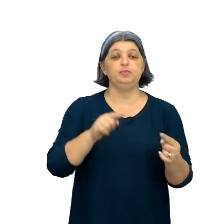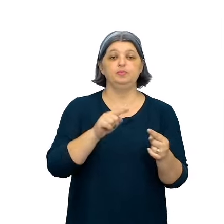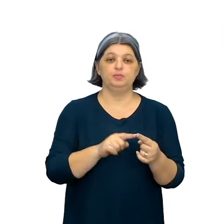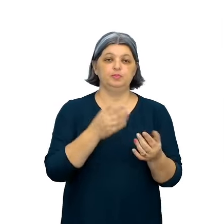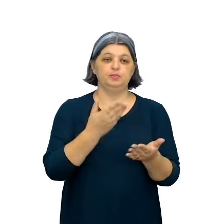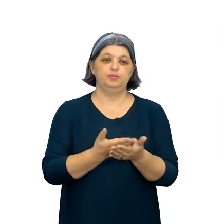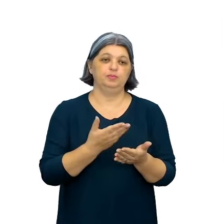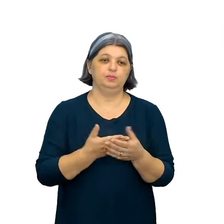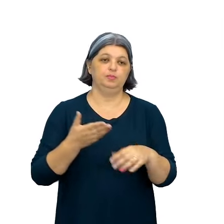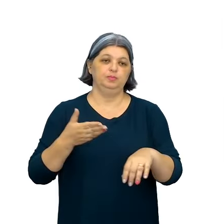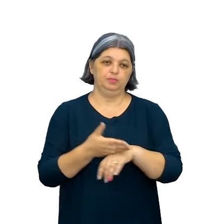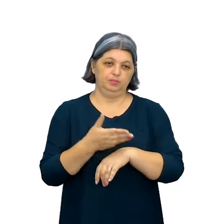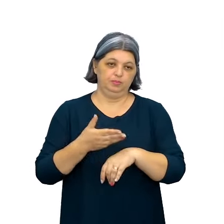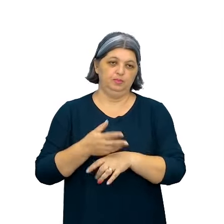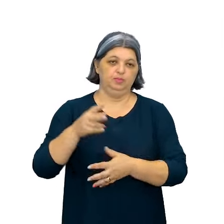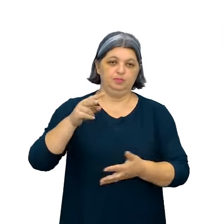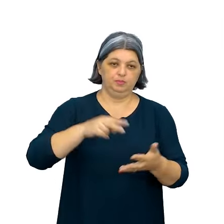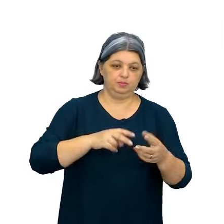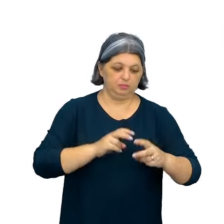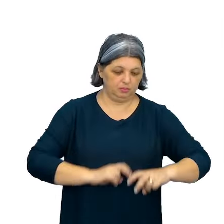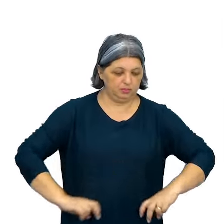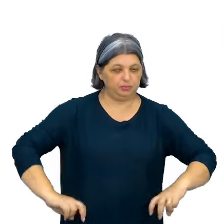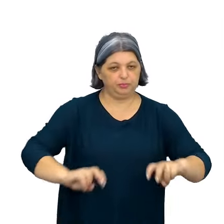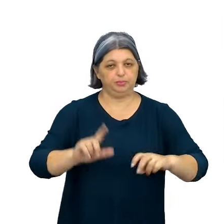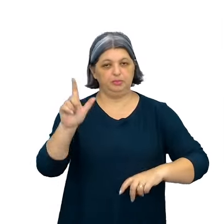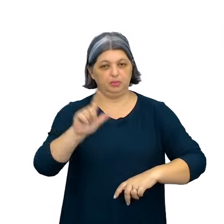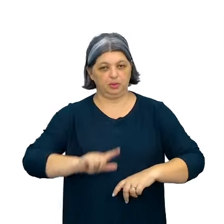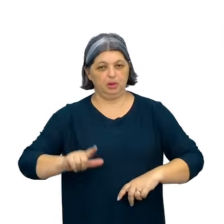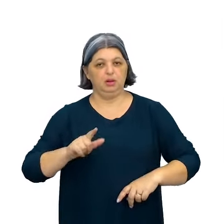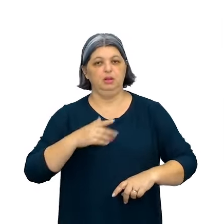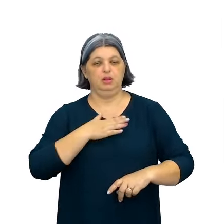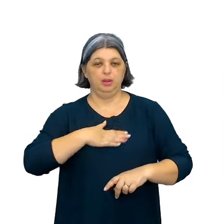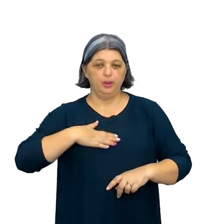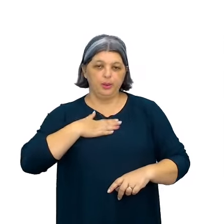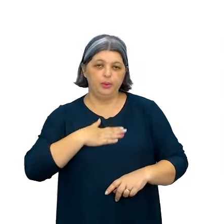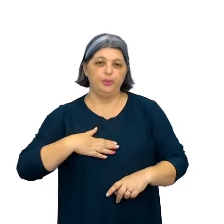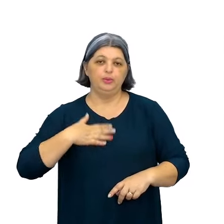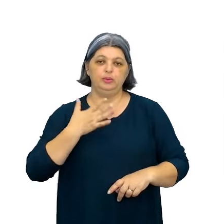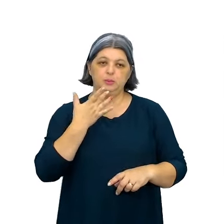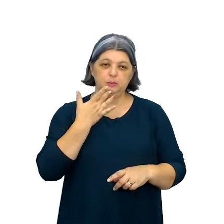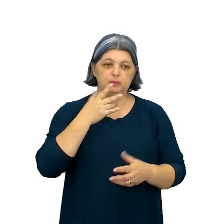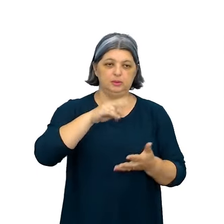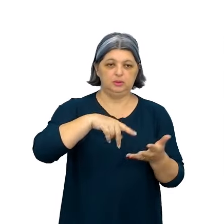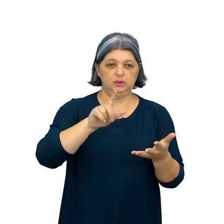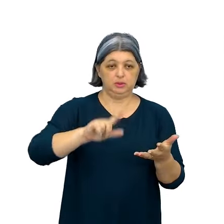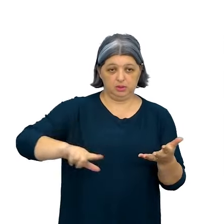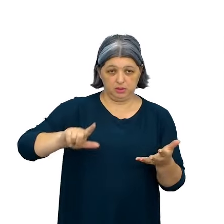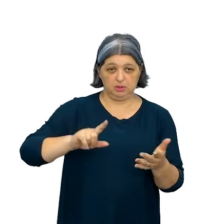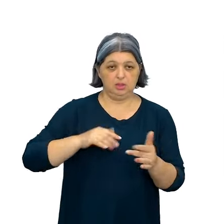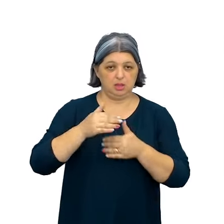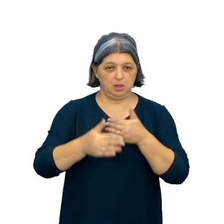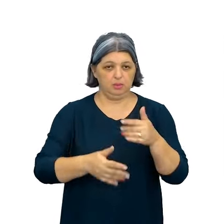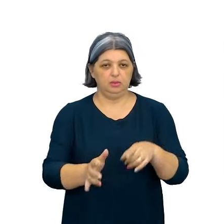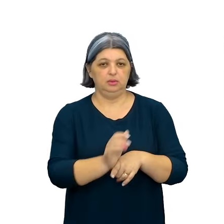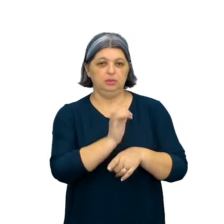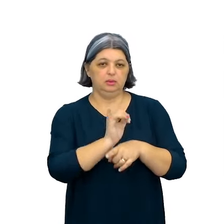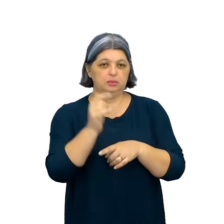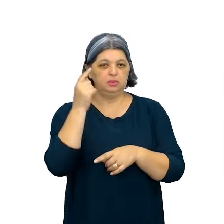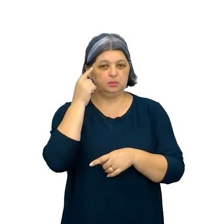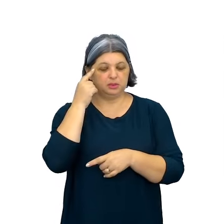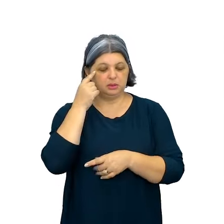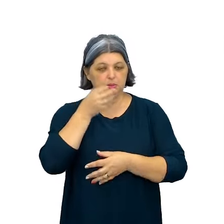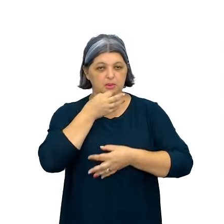seguinte: participar de roda de leitura literária a fim de desenvolver o gosto pela leitura literária e, consequentemente, aprimorar o pensamento